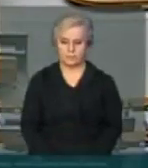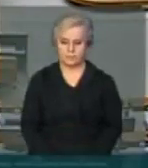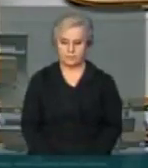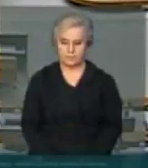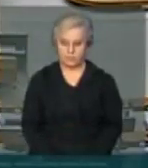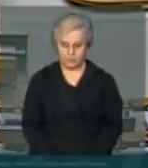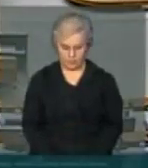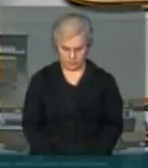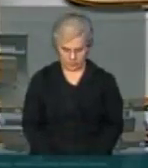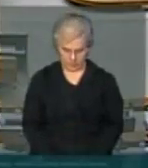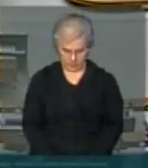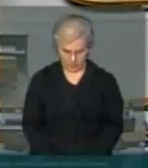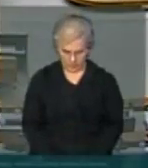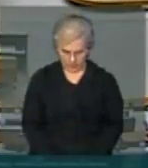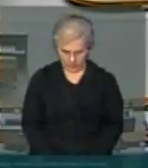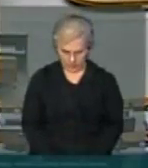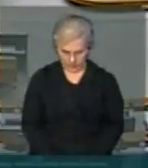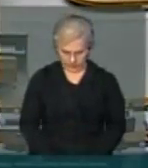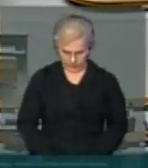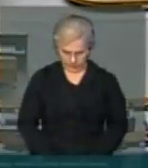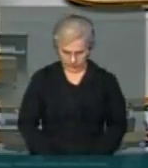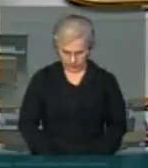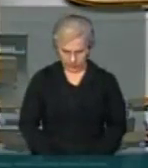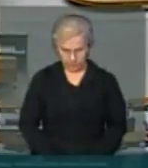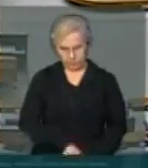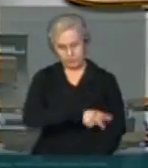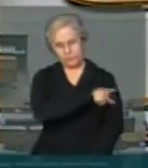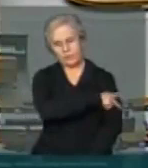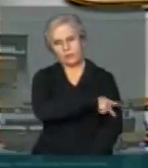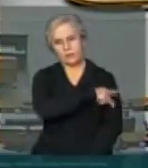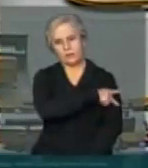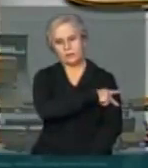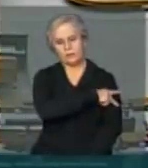Bom, deputado Carlos Manato, vamos agora ao Piauí.